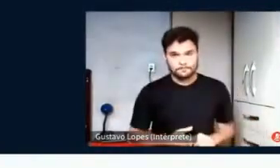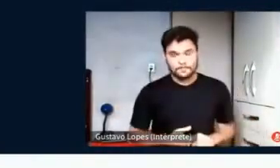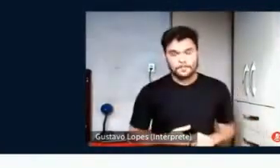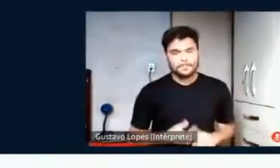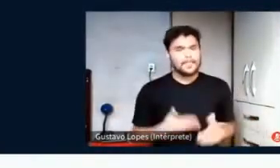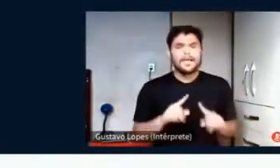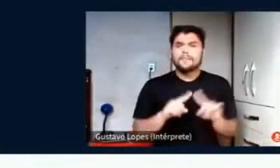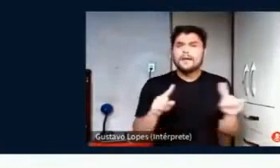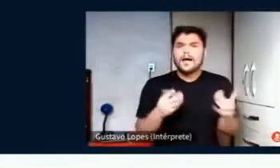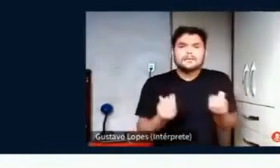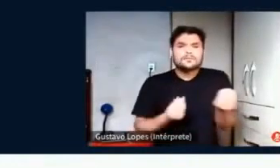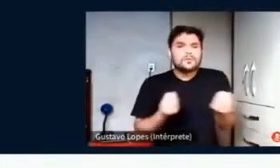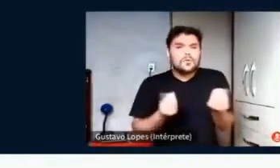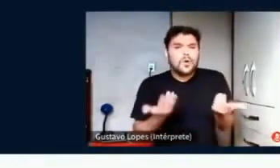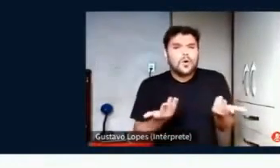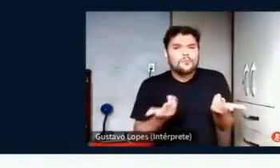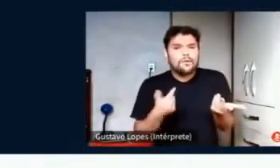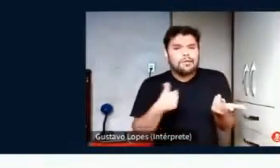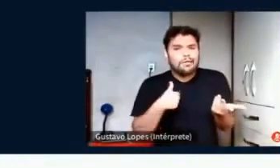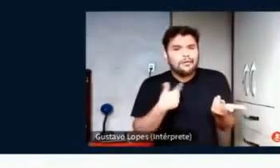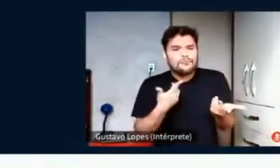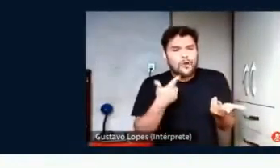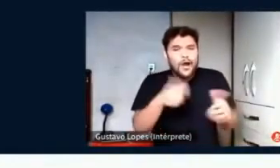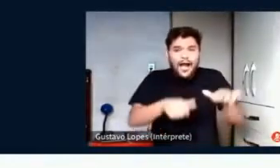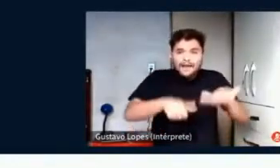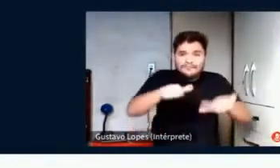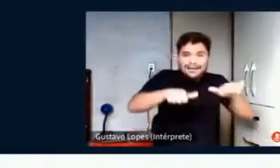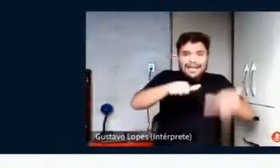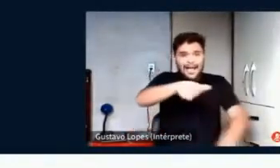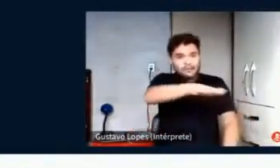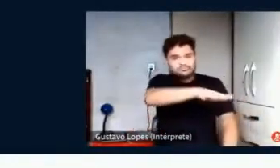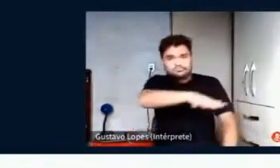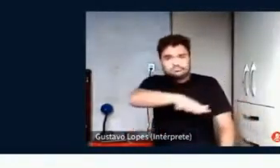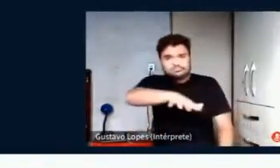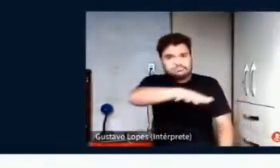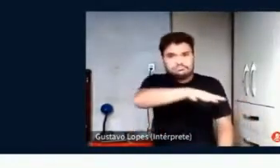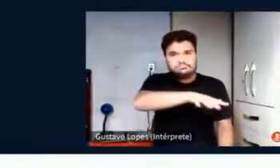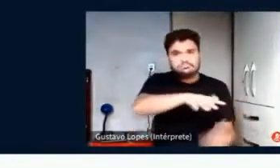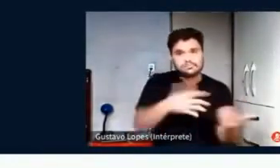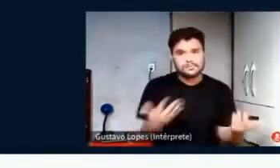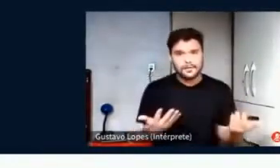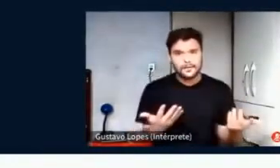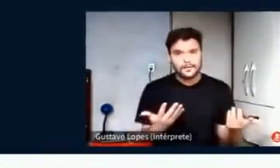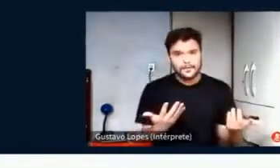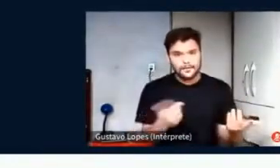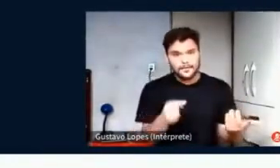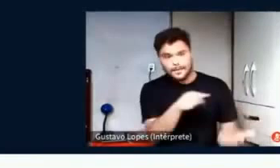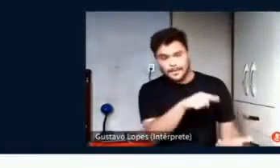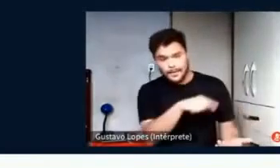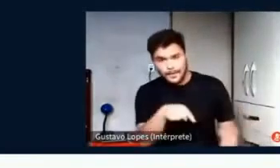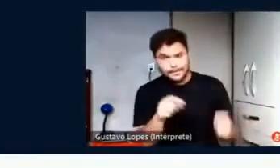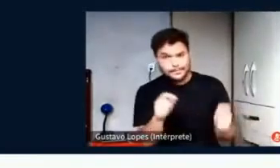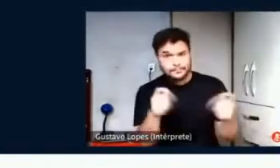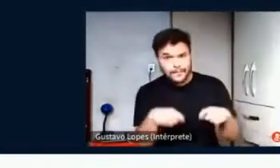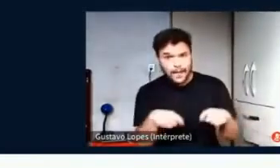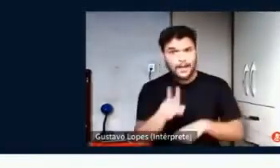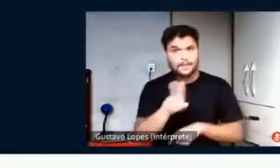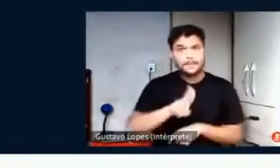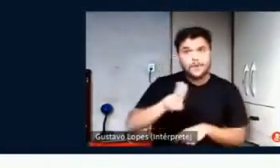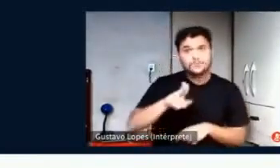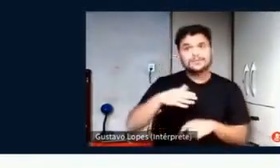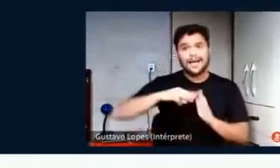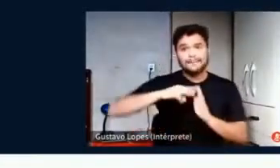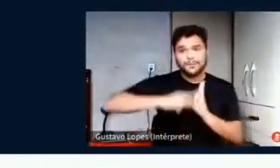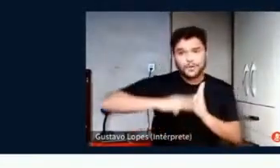eu tenho que olhar para esse conjunto e quais são as potencialidades da aplicação das